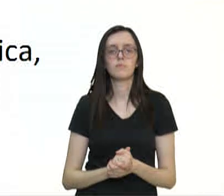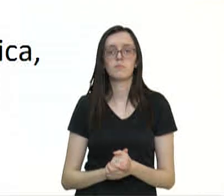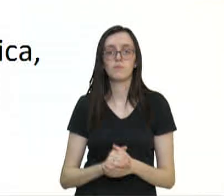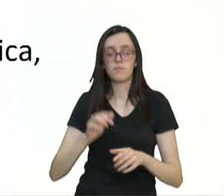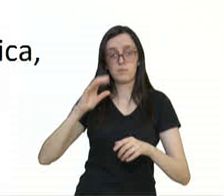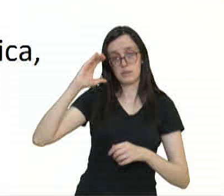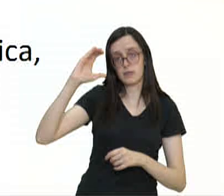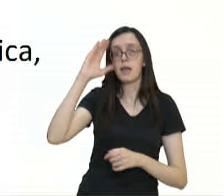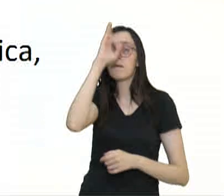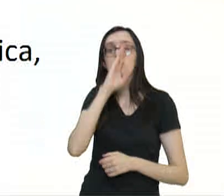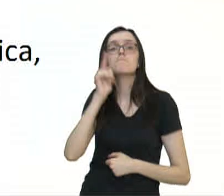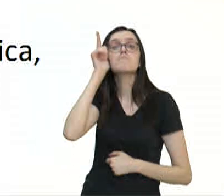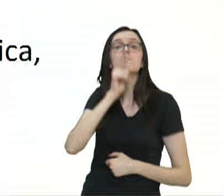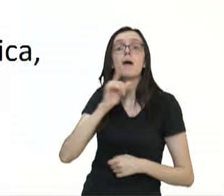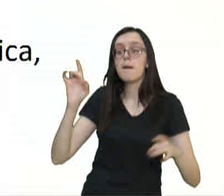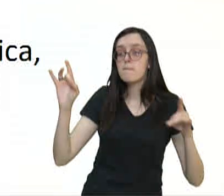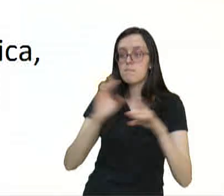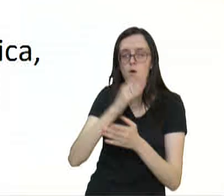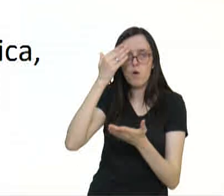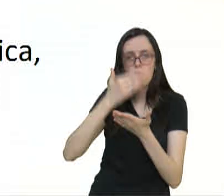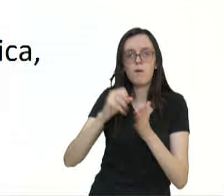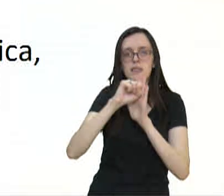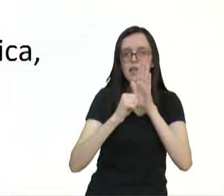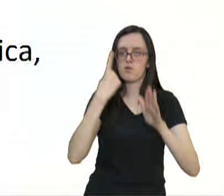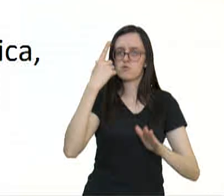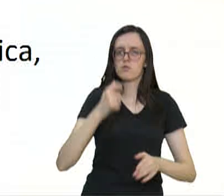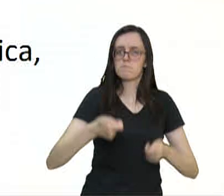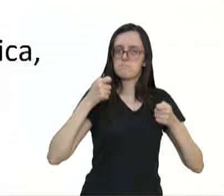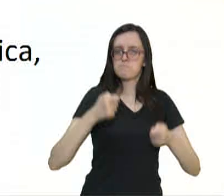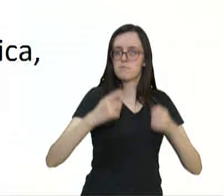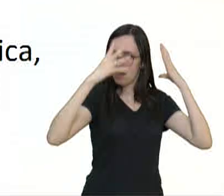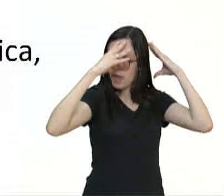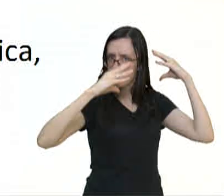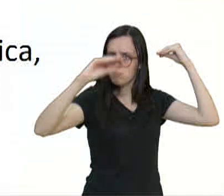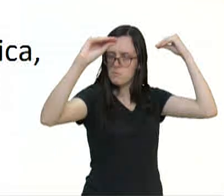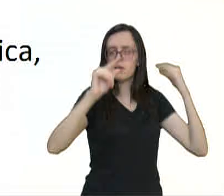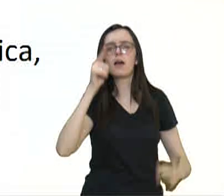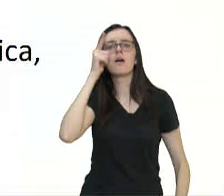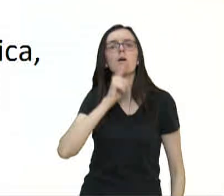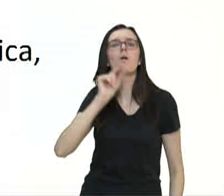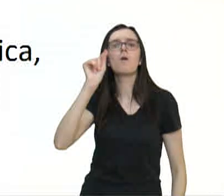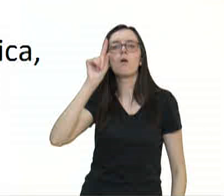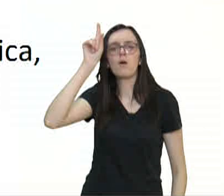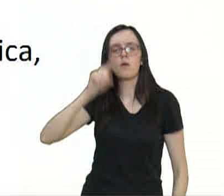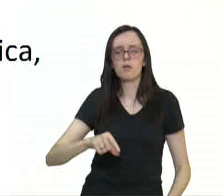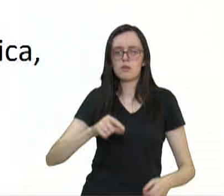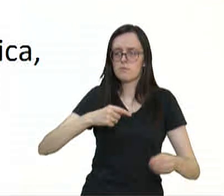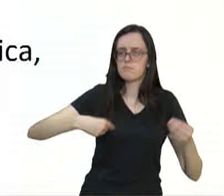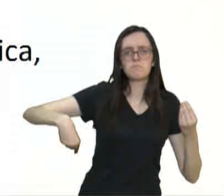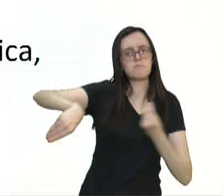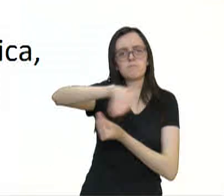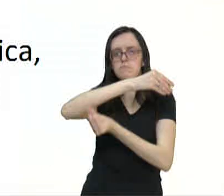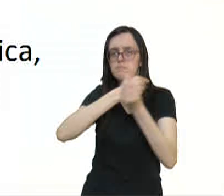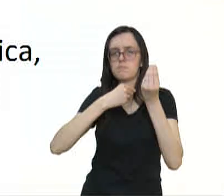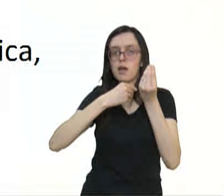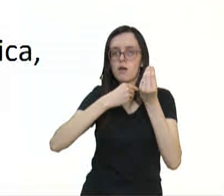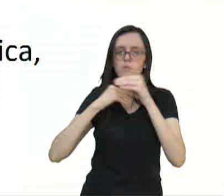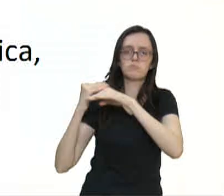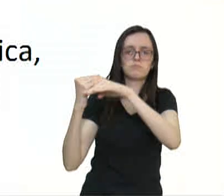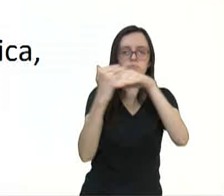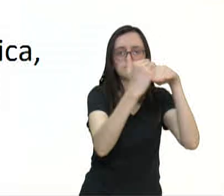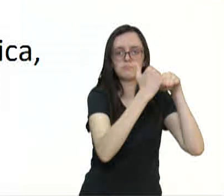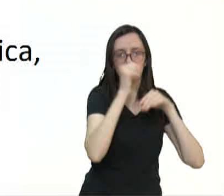conseguiu, logo após a formação da República no século XIX, uma cultura homogênea em toda a sua dimensão territorial.